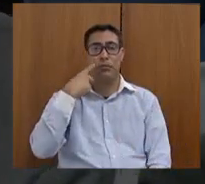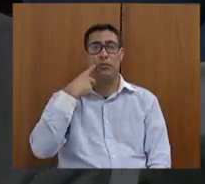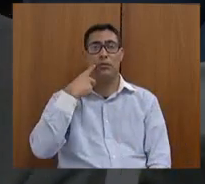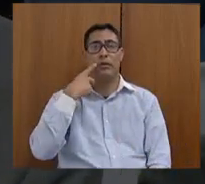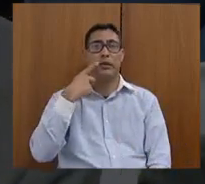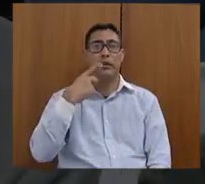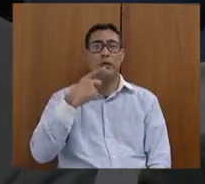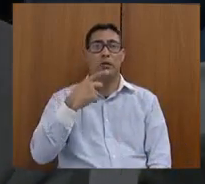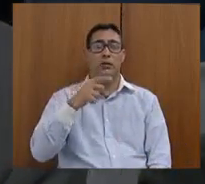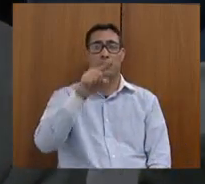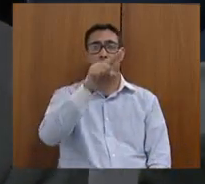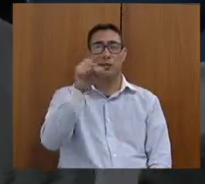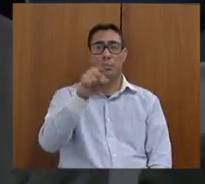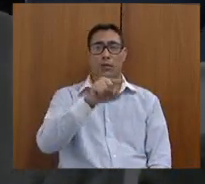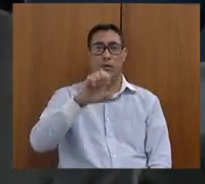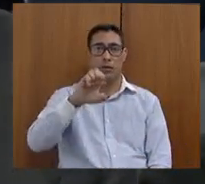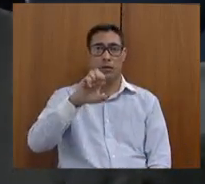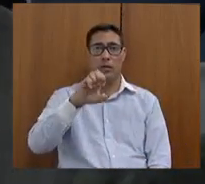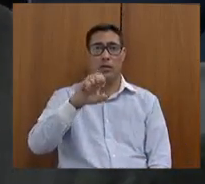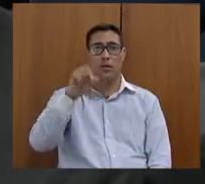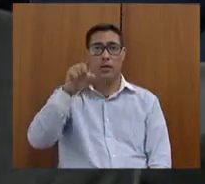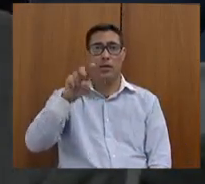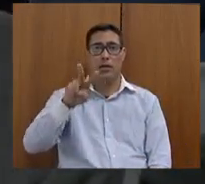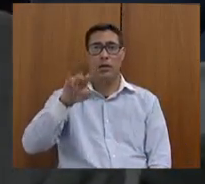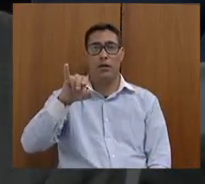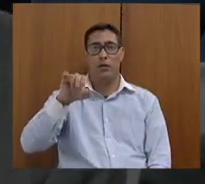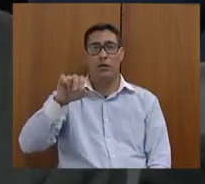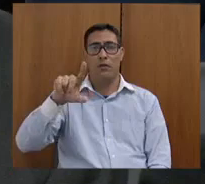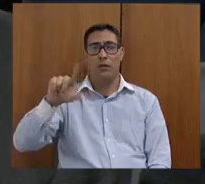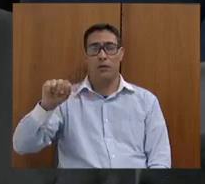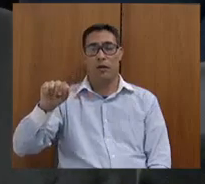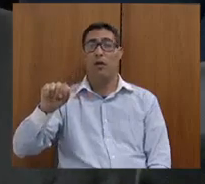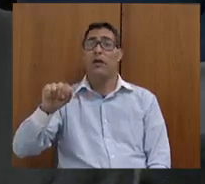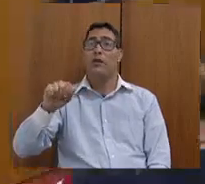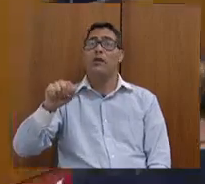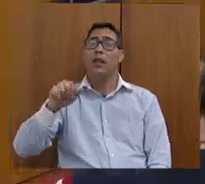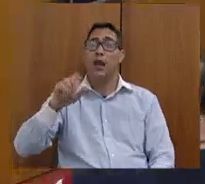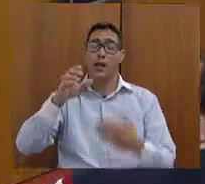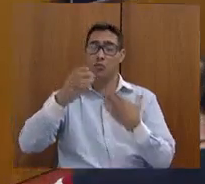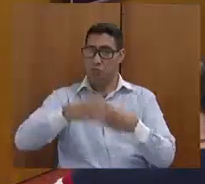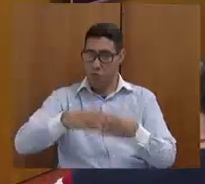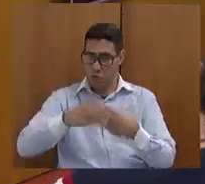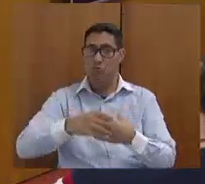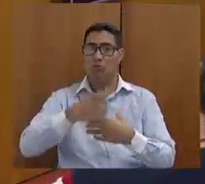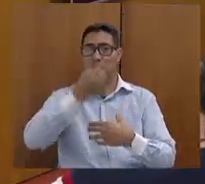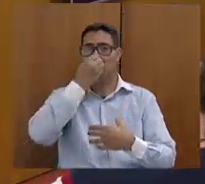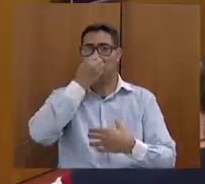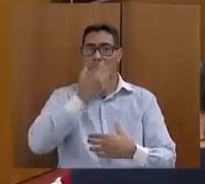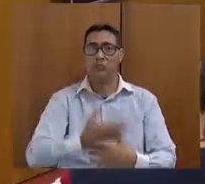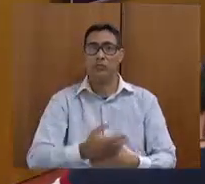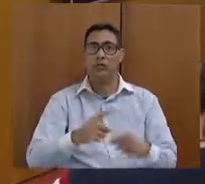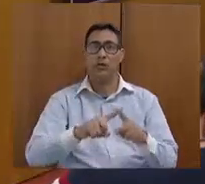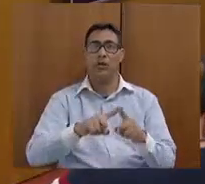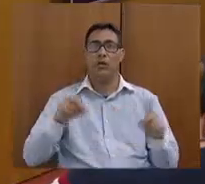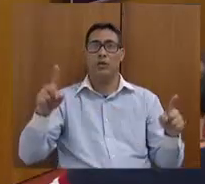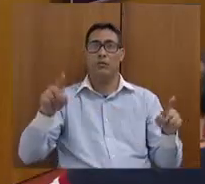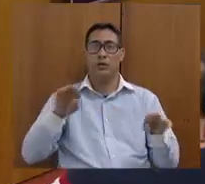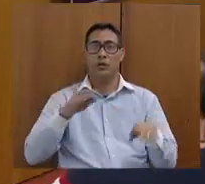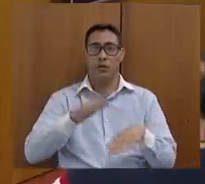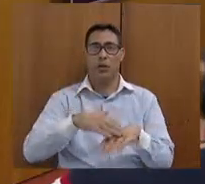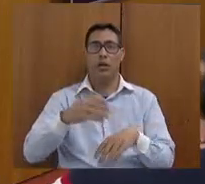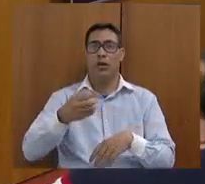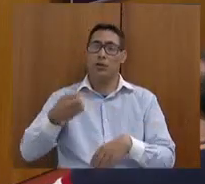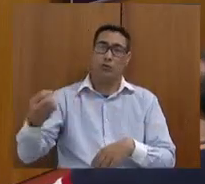Zé laviola disse parabenizar por mais esse concurso mas mais importante do que a gente abrir novos